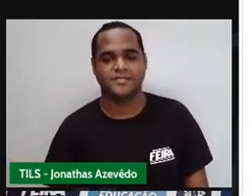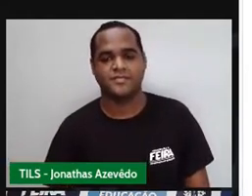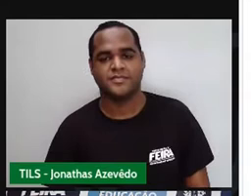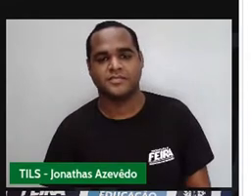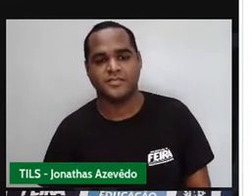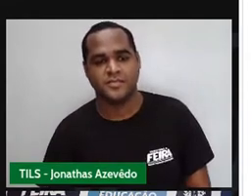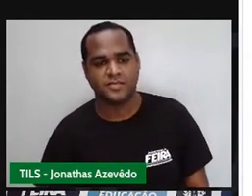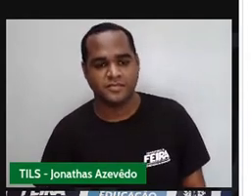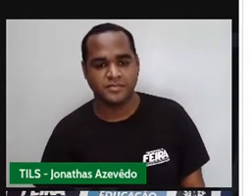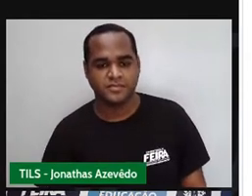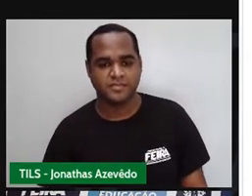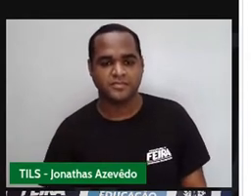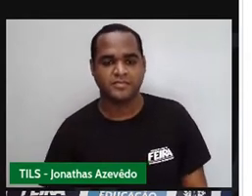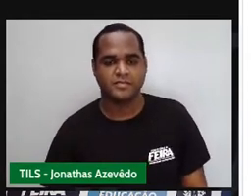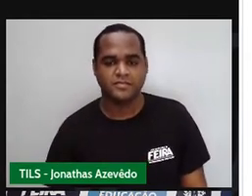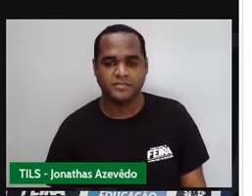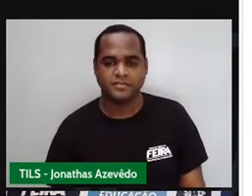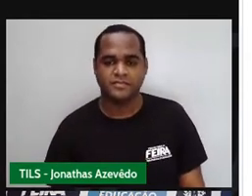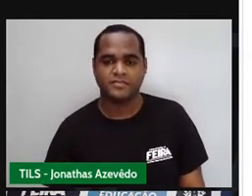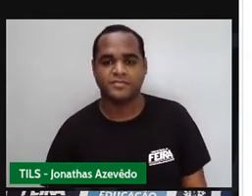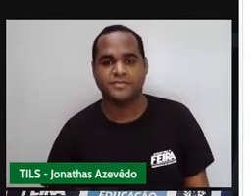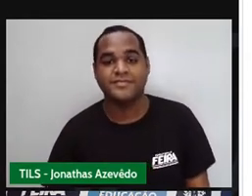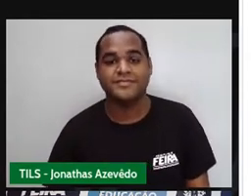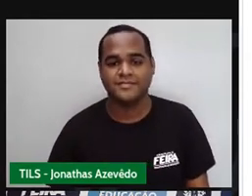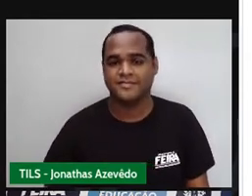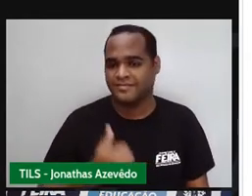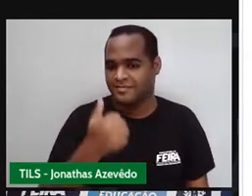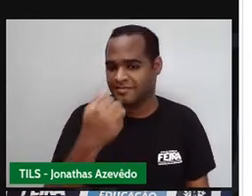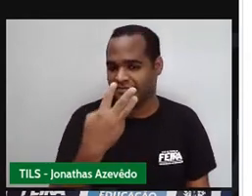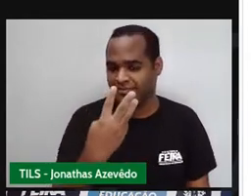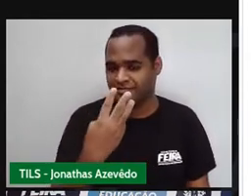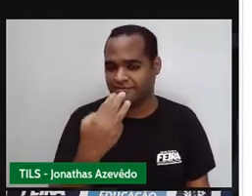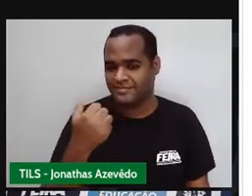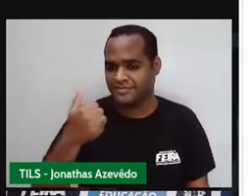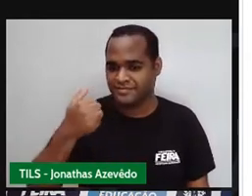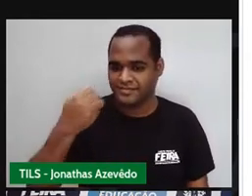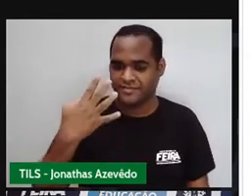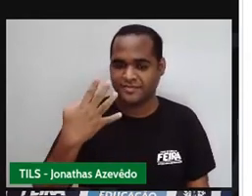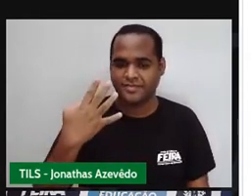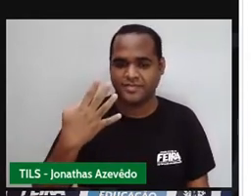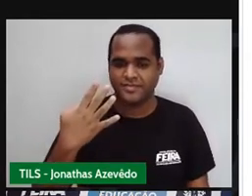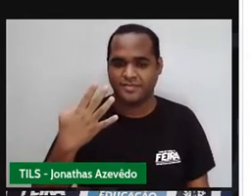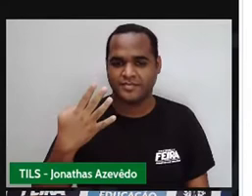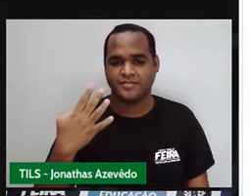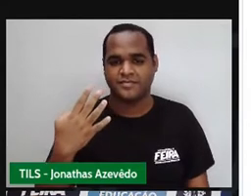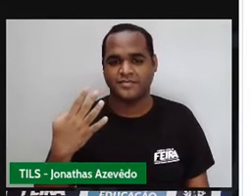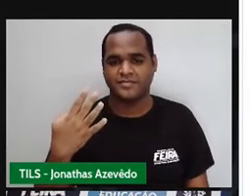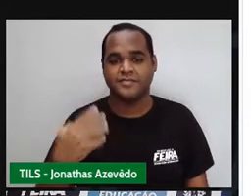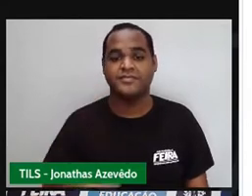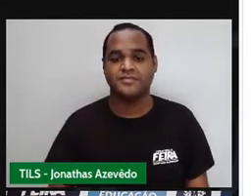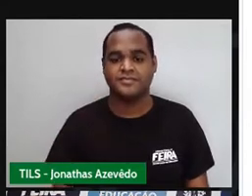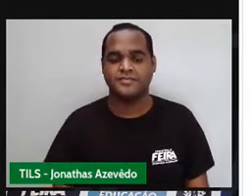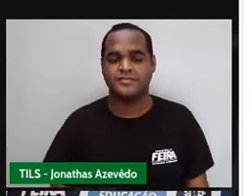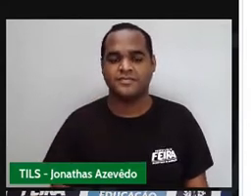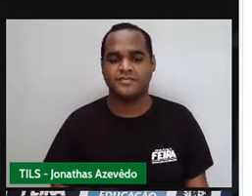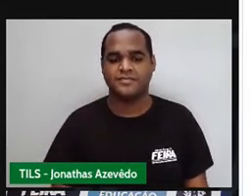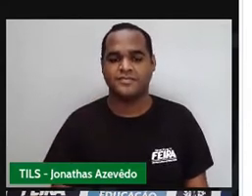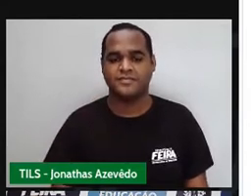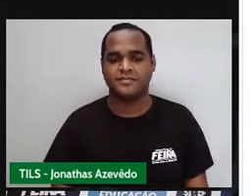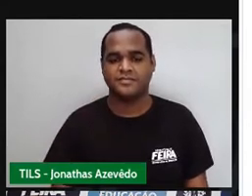né mais 13 mais 14 então mais 13 ver